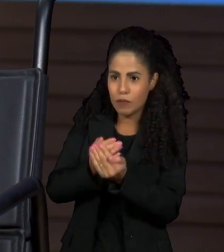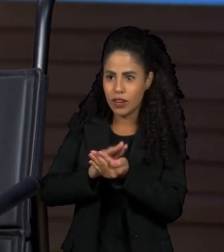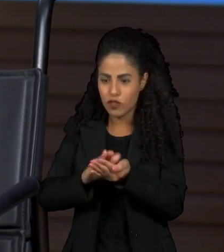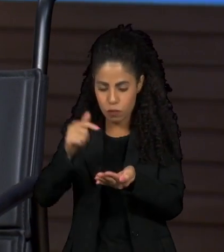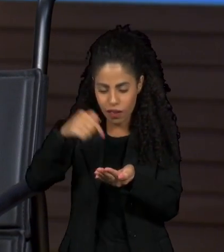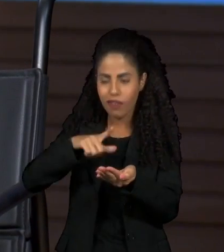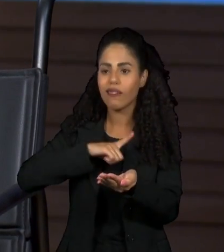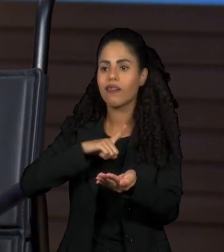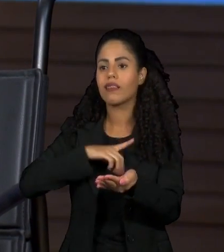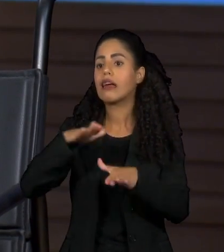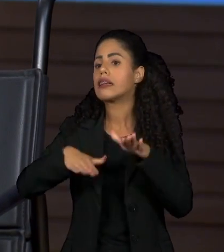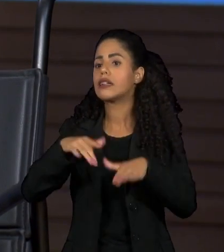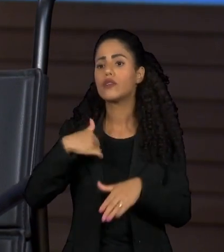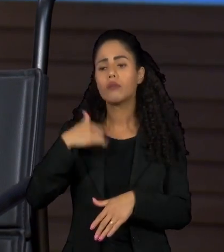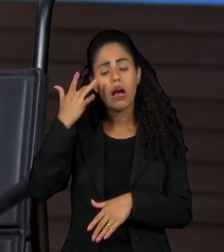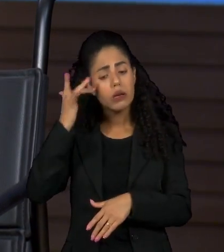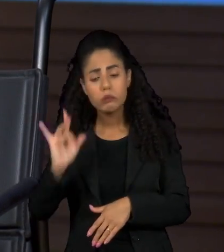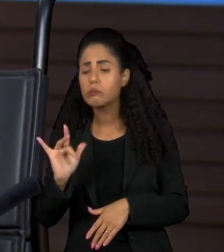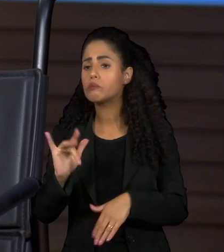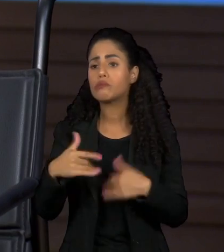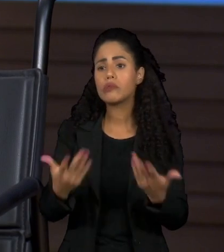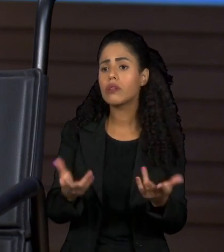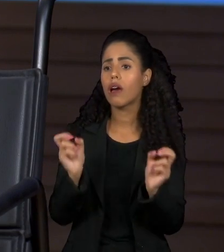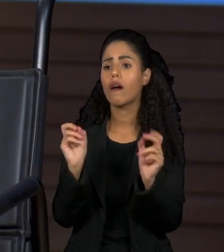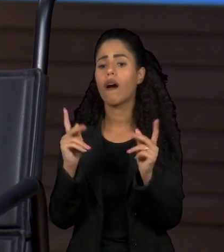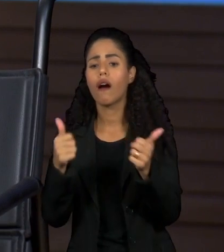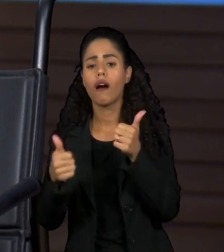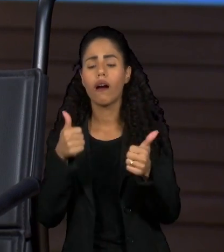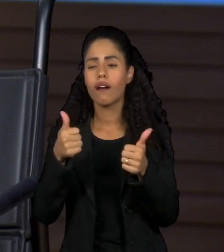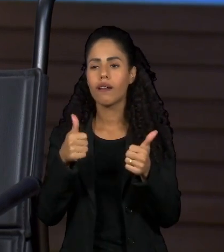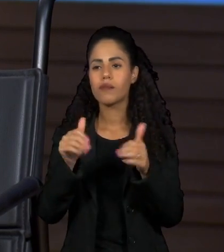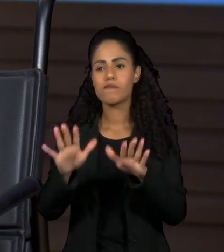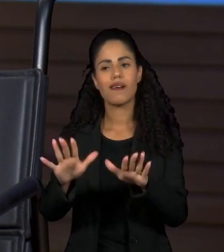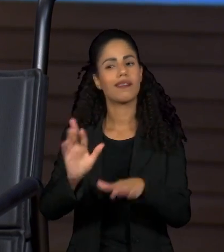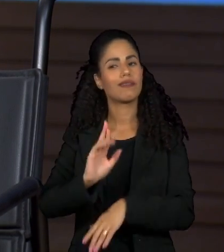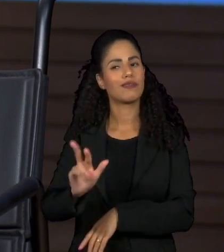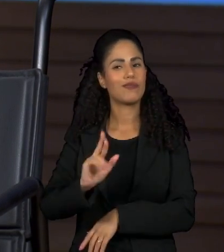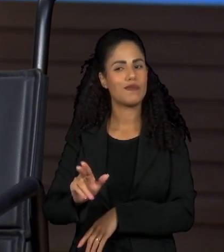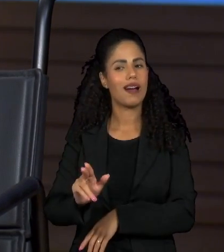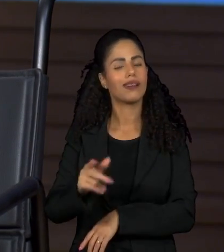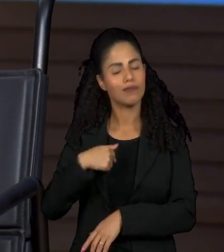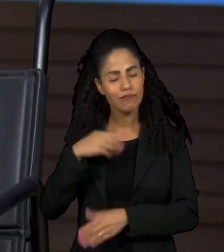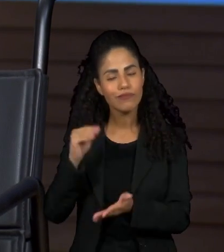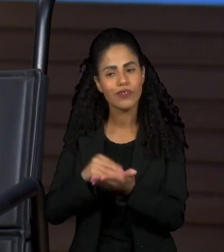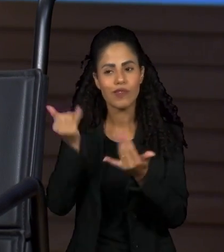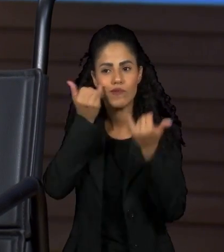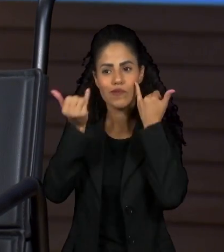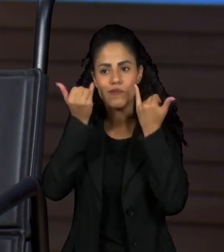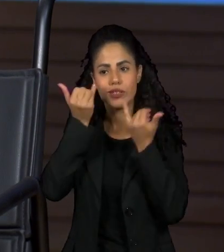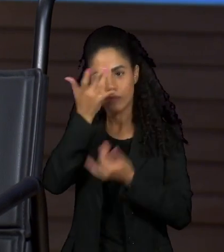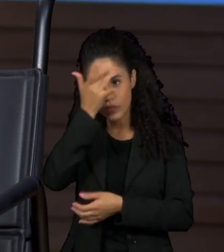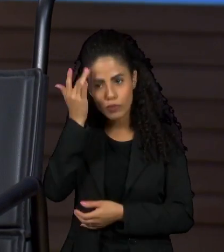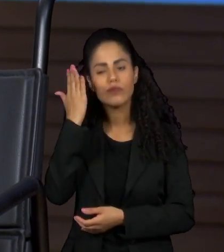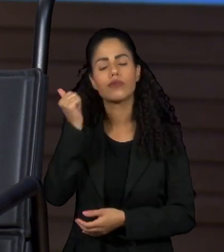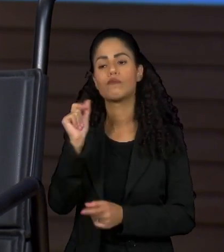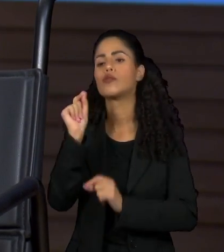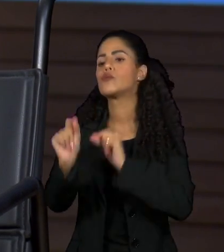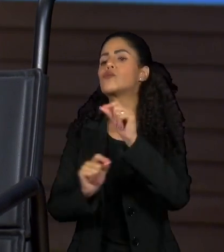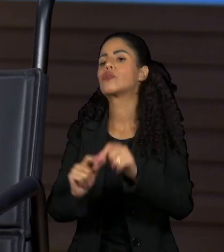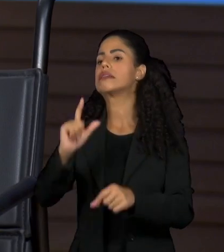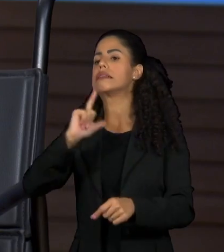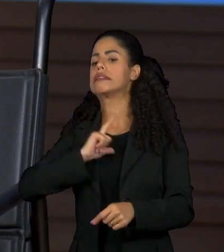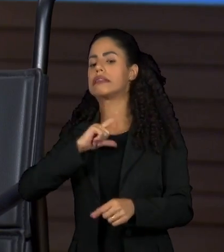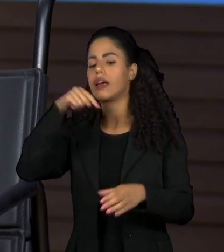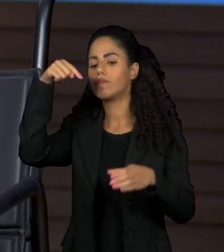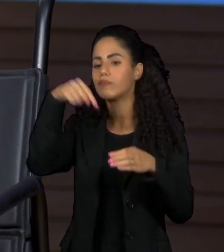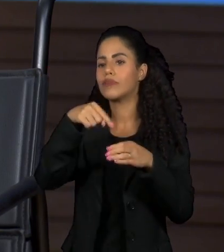muitas vezes a gente nem sabe o que é aquilo, acha que está tudo certo, mas por isso que falta muita informação ali para o consumidor, para ele de fato entender o que ele